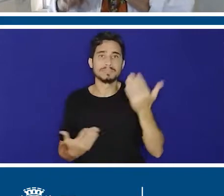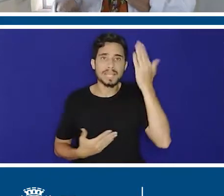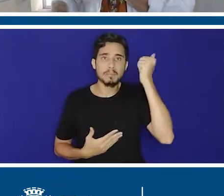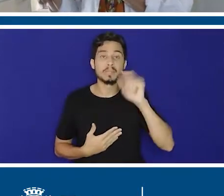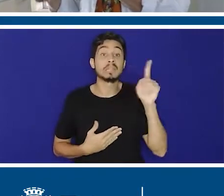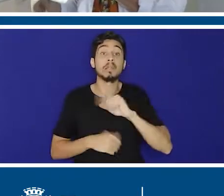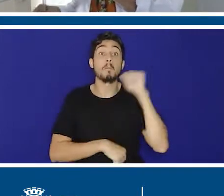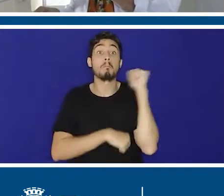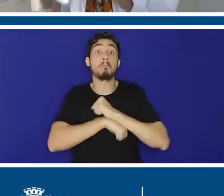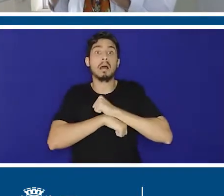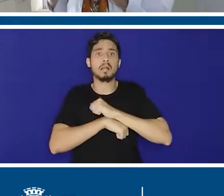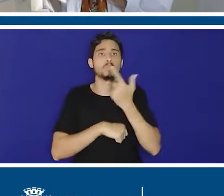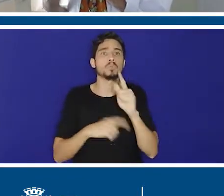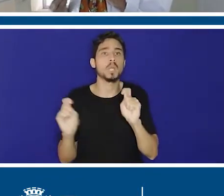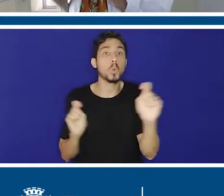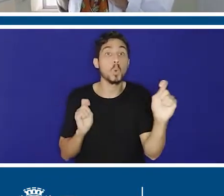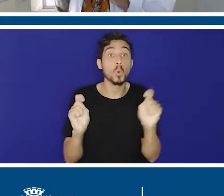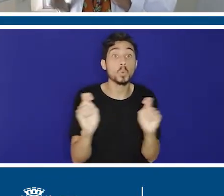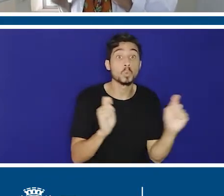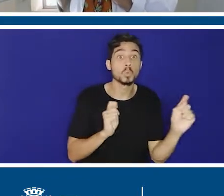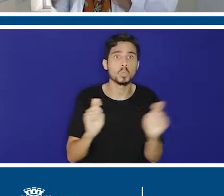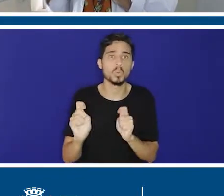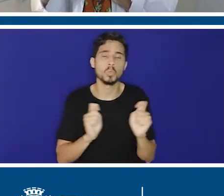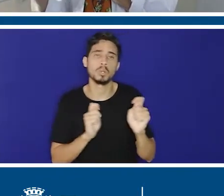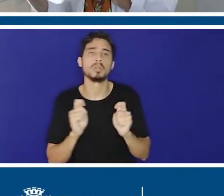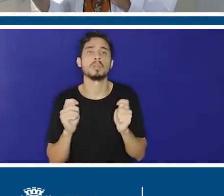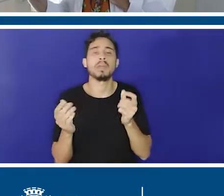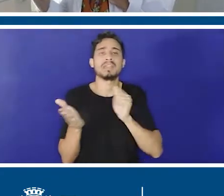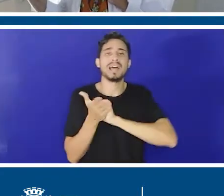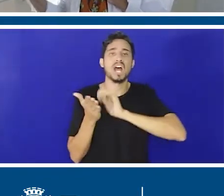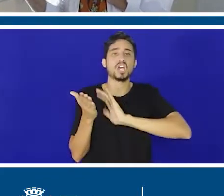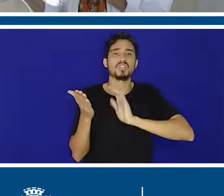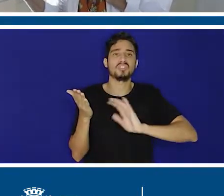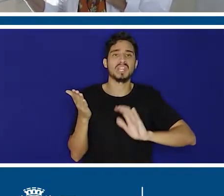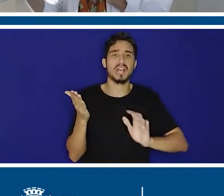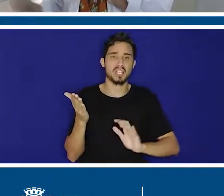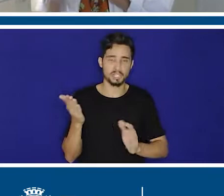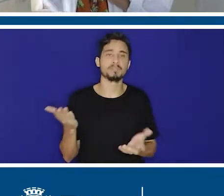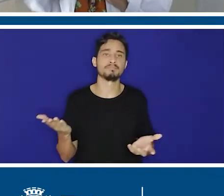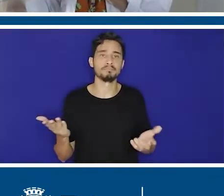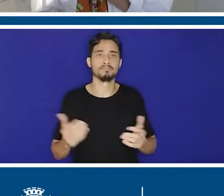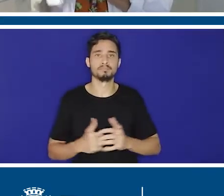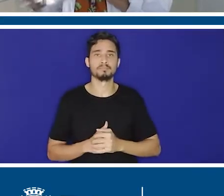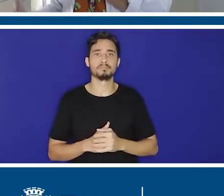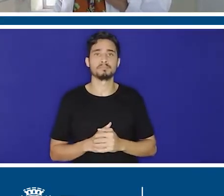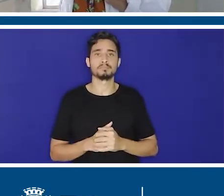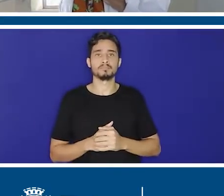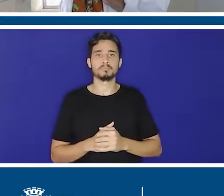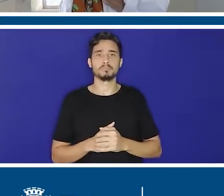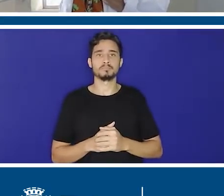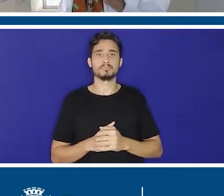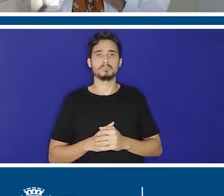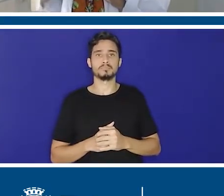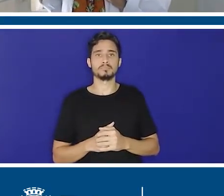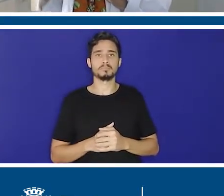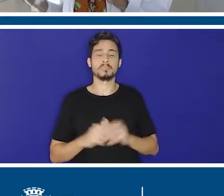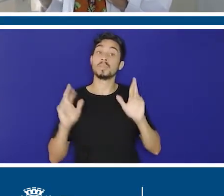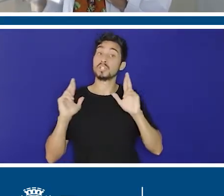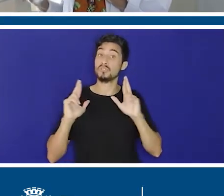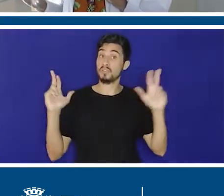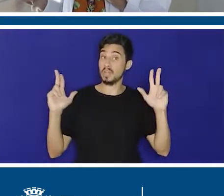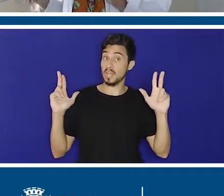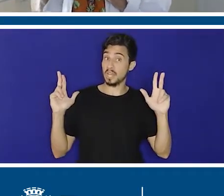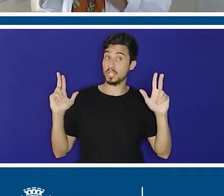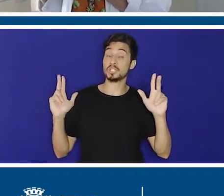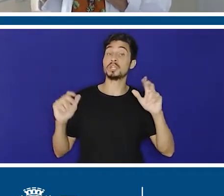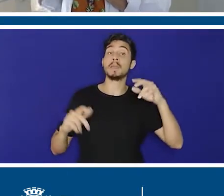uma outra coisa. Então ele se ocupa num espaço curto de tempo de muitas atividades. É diferente